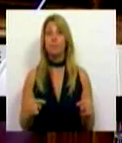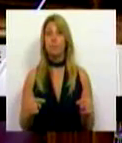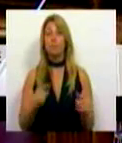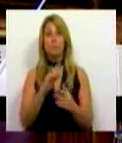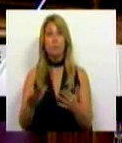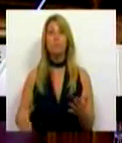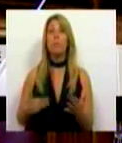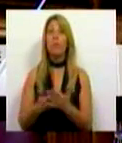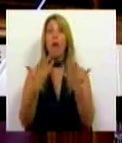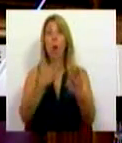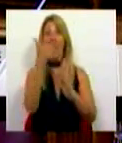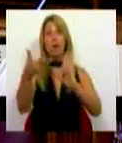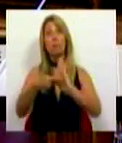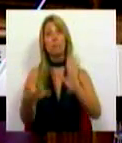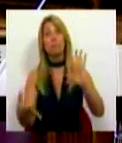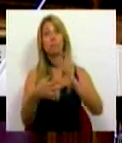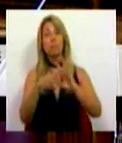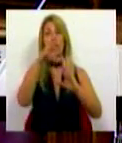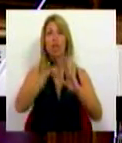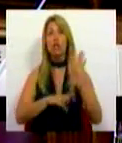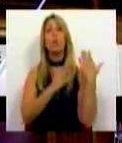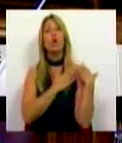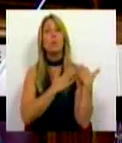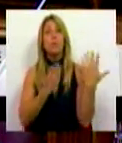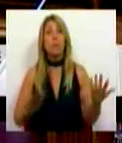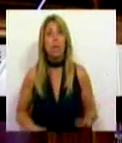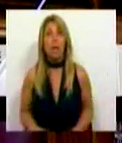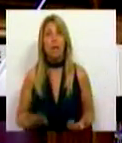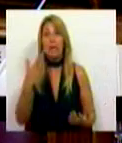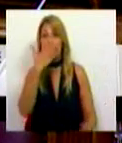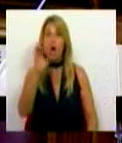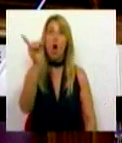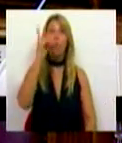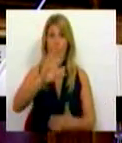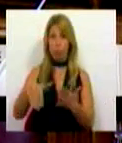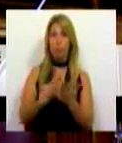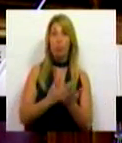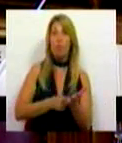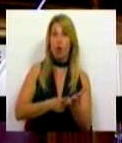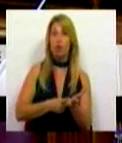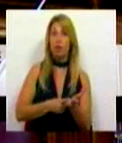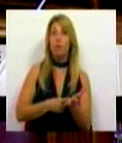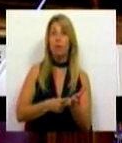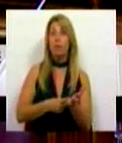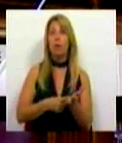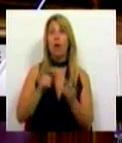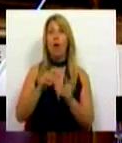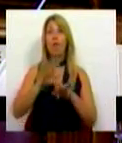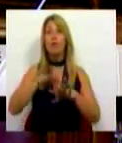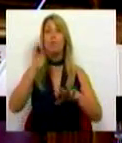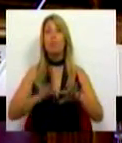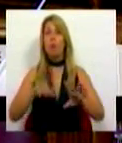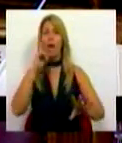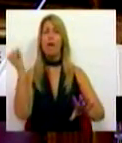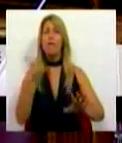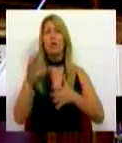que agora se introduz no que diz respeito ao regime da responsabilidade? Caso esta proposta surgisse no âmbito de uma revisão do ordenamento